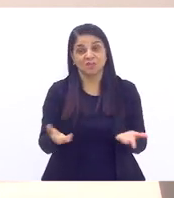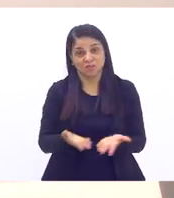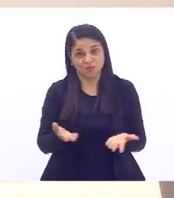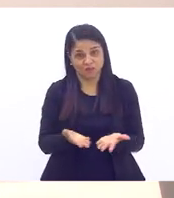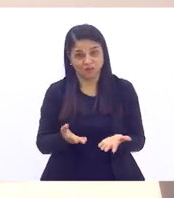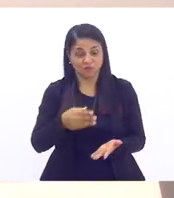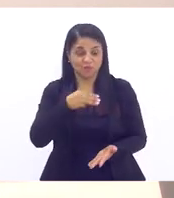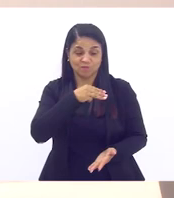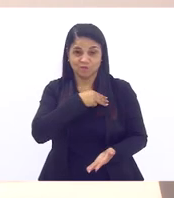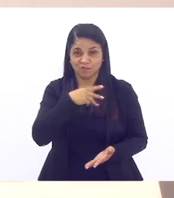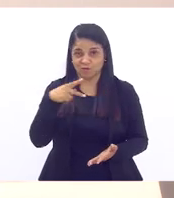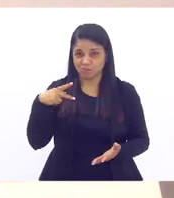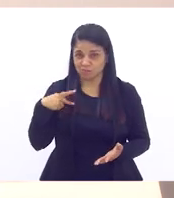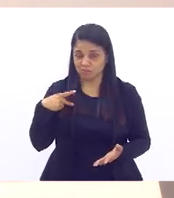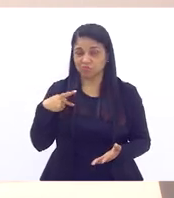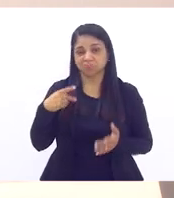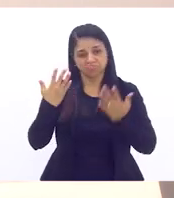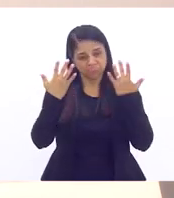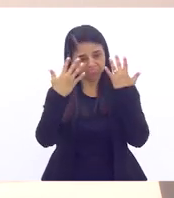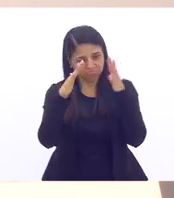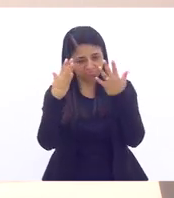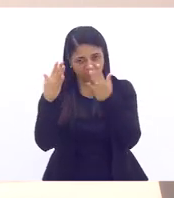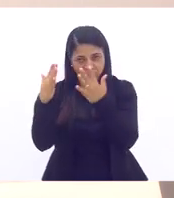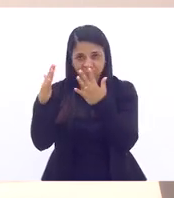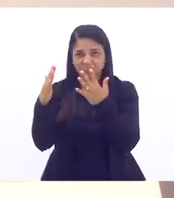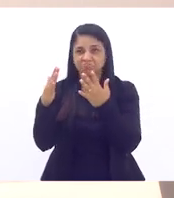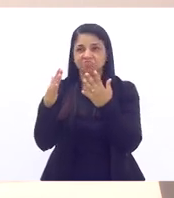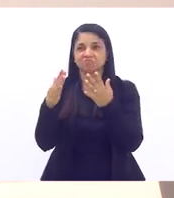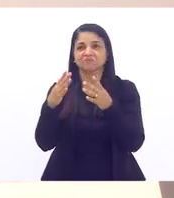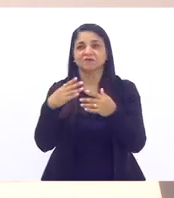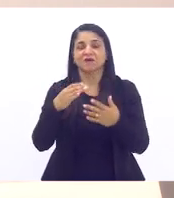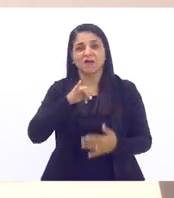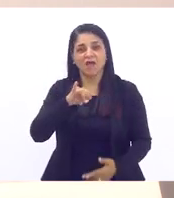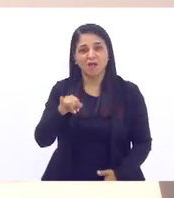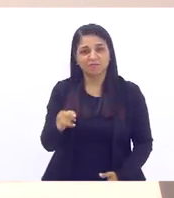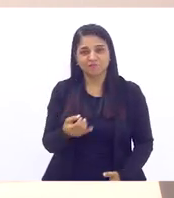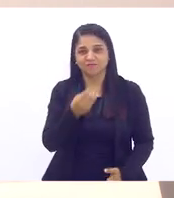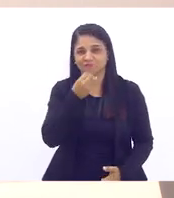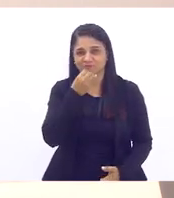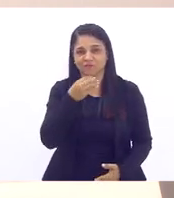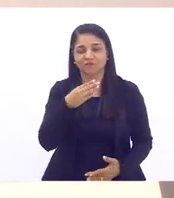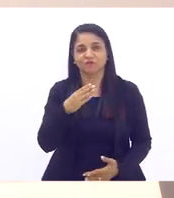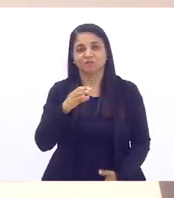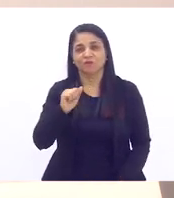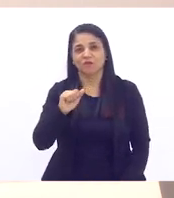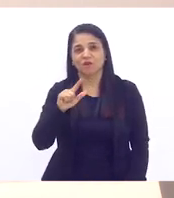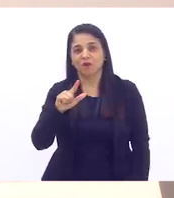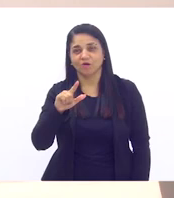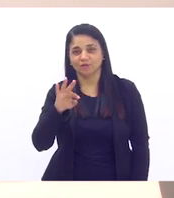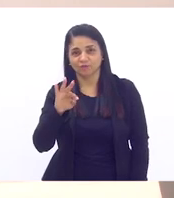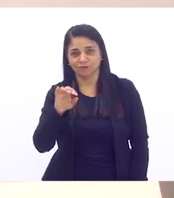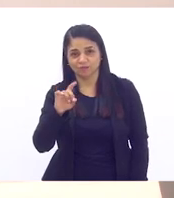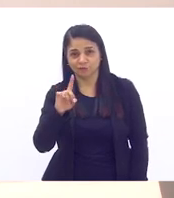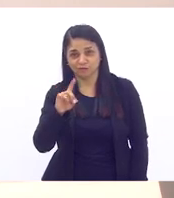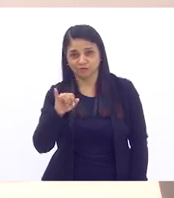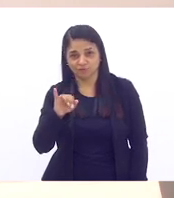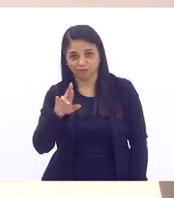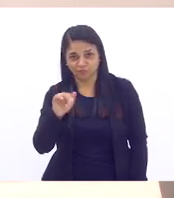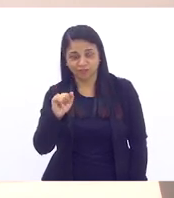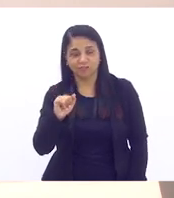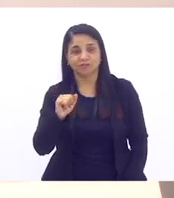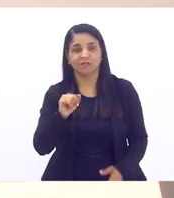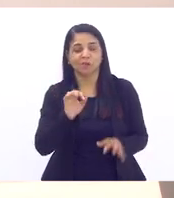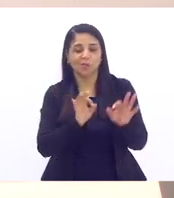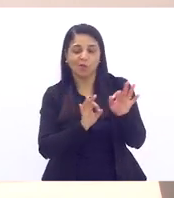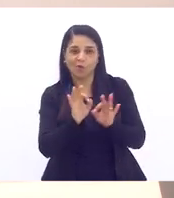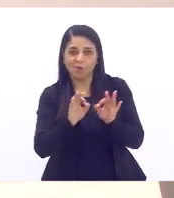suas felicitações aproveitando o Aldir que é o coordenador do programa então alguém fica aqui nossos Parabéns